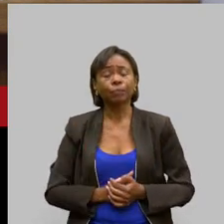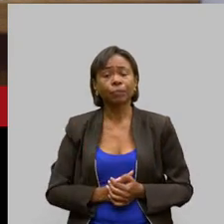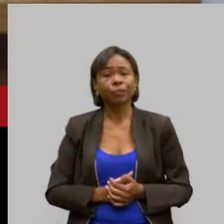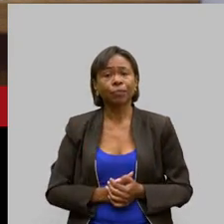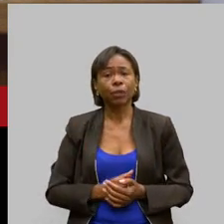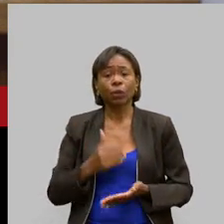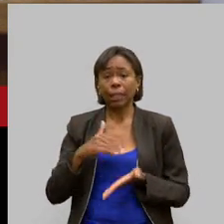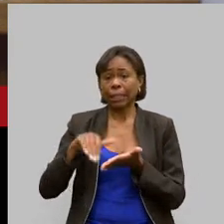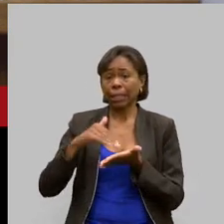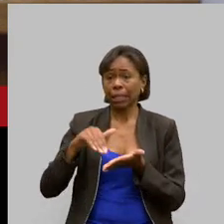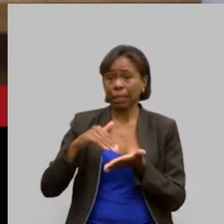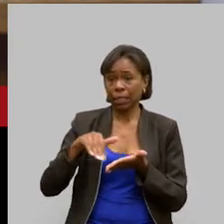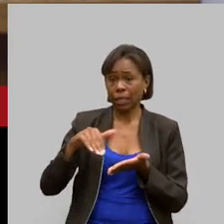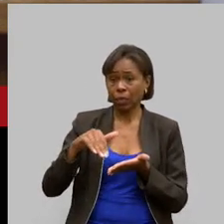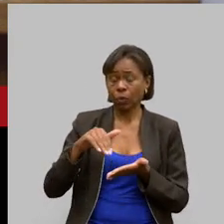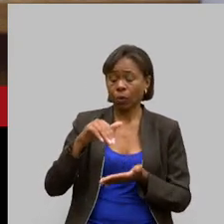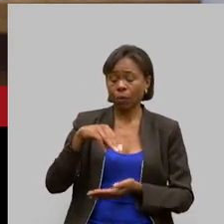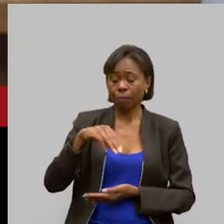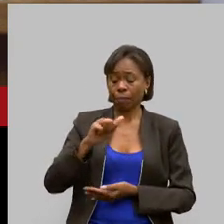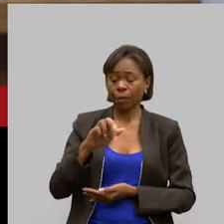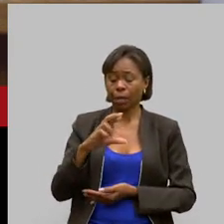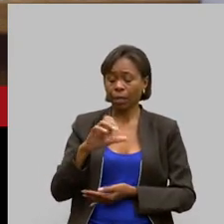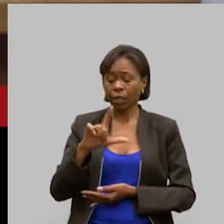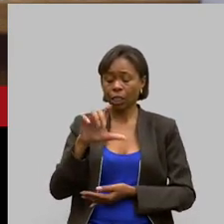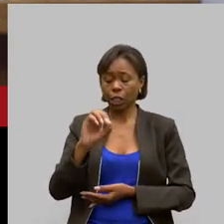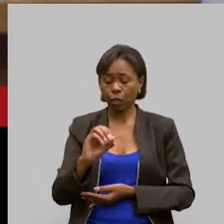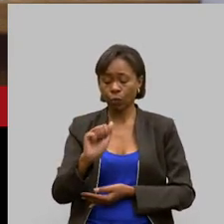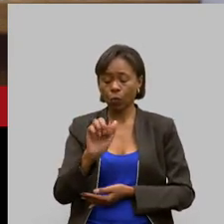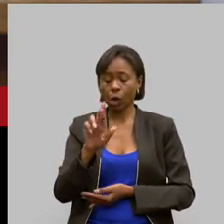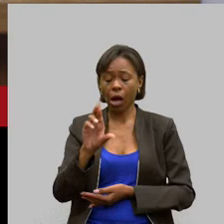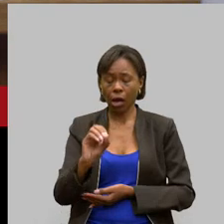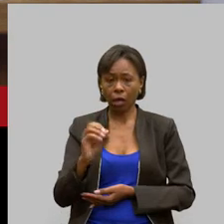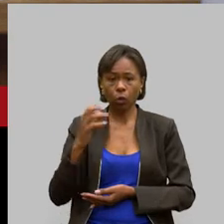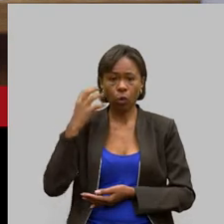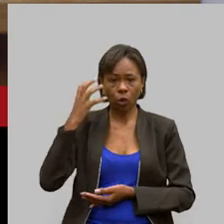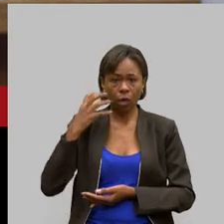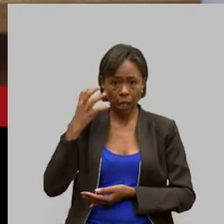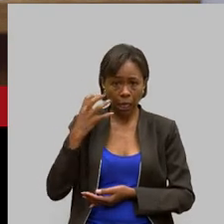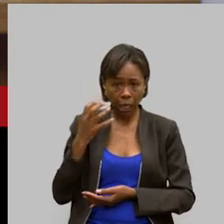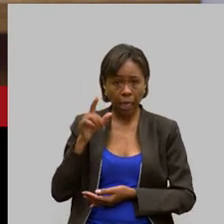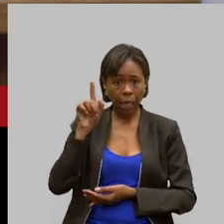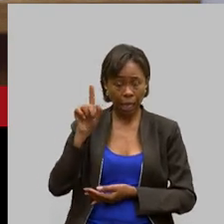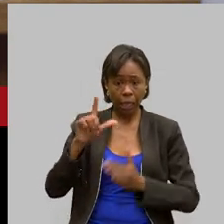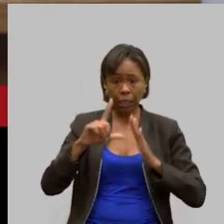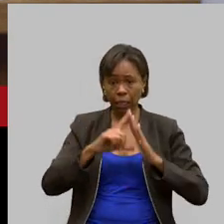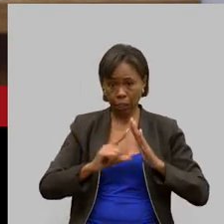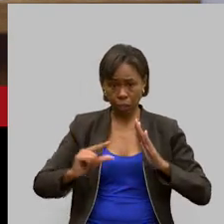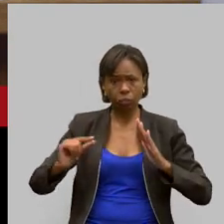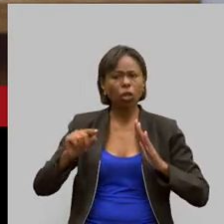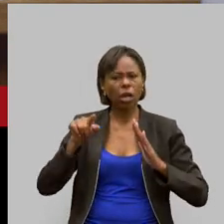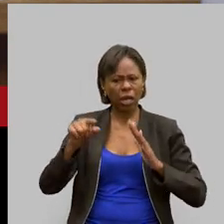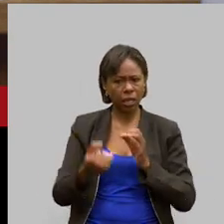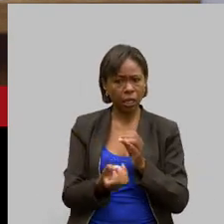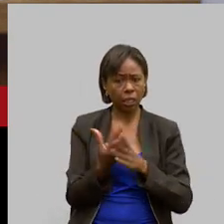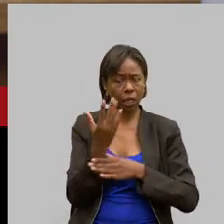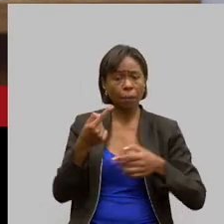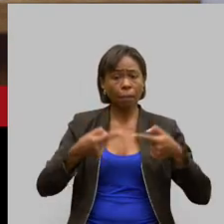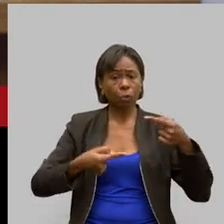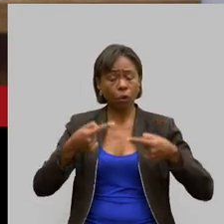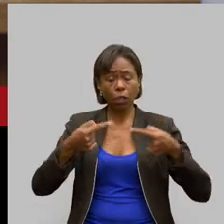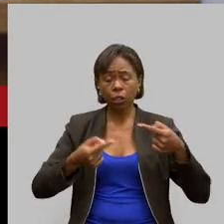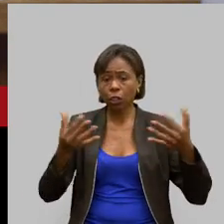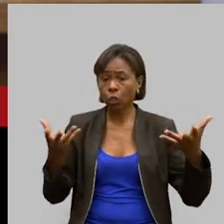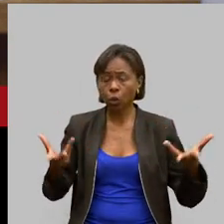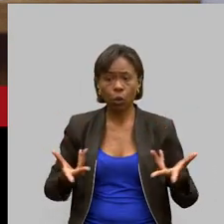o secretário Marcelo aro da casa civil ele vem implementando aí políticas magníficas para pessoas com reforçando as